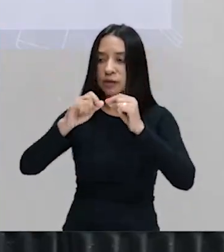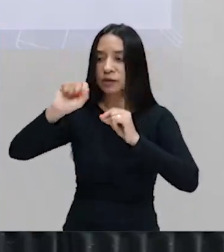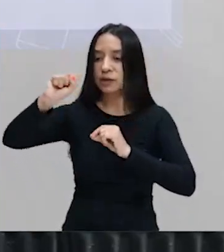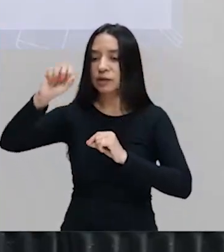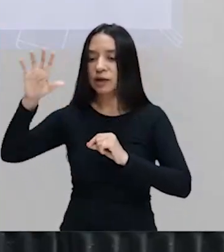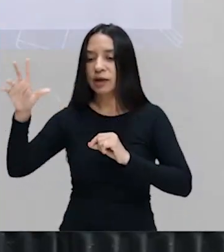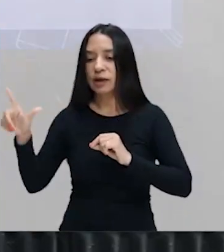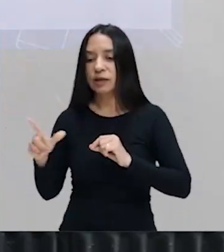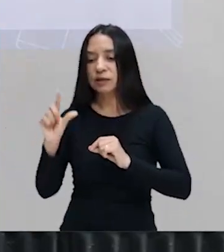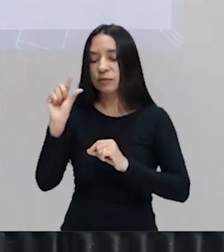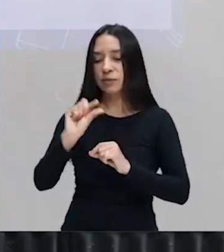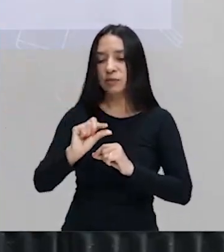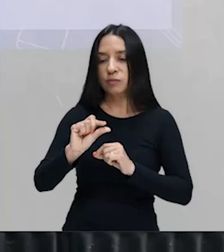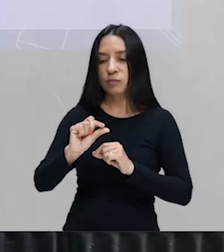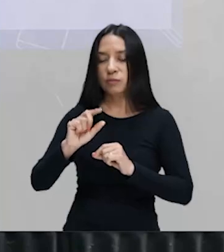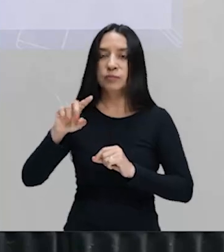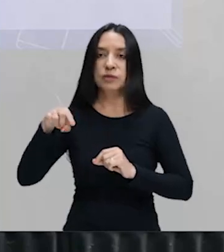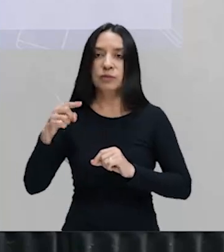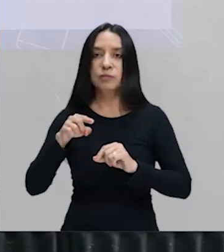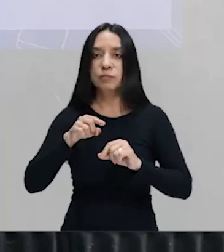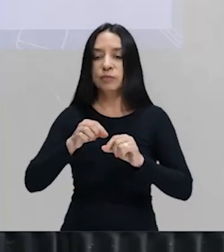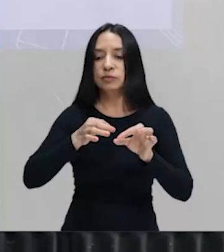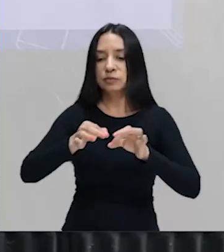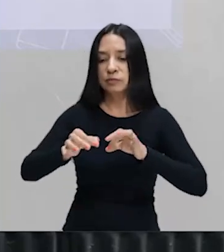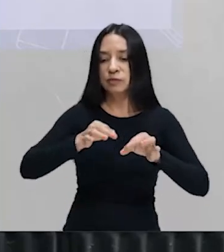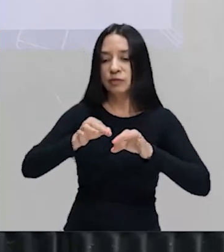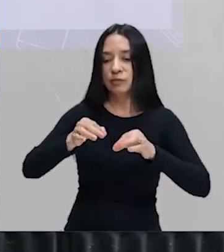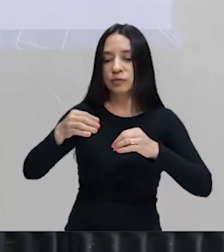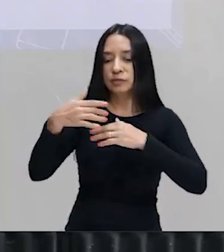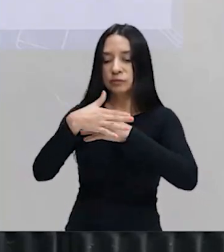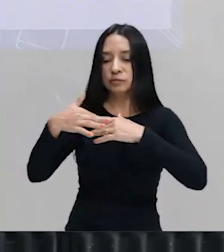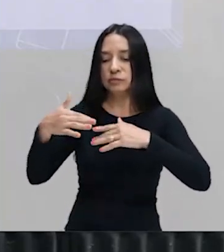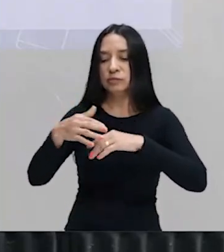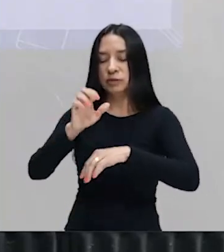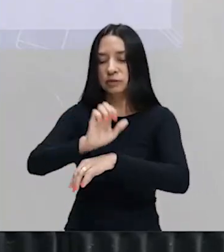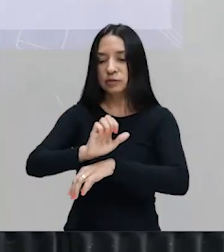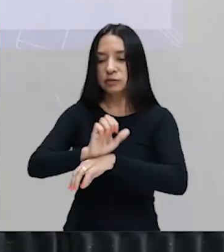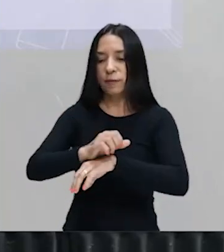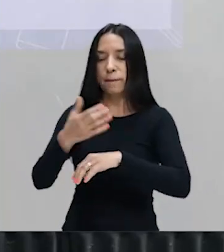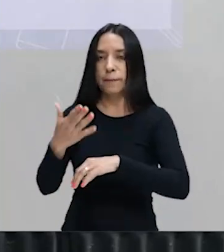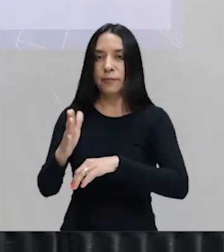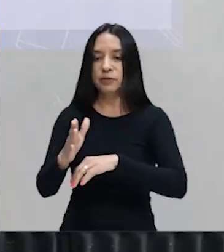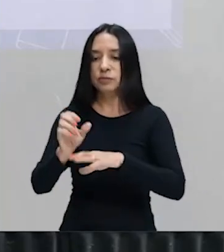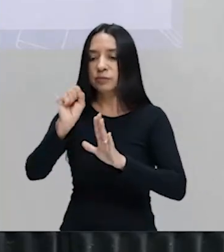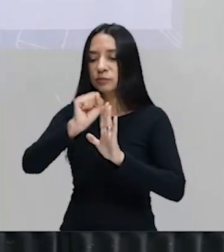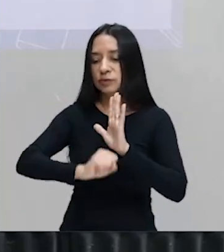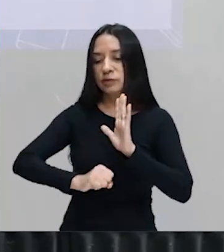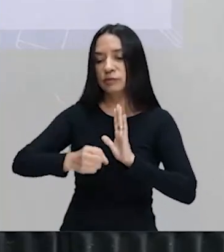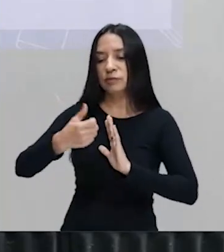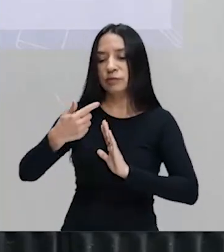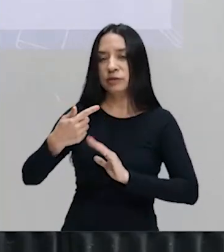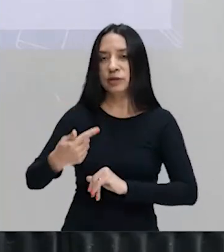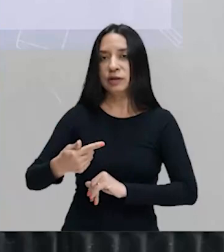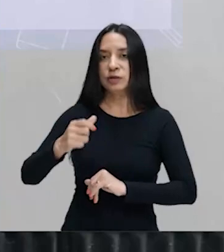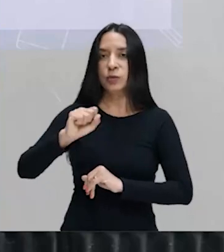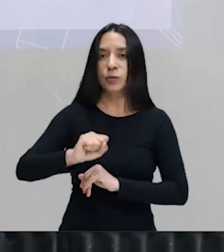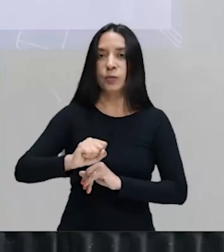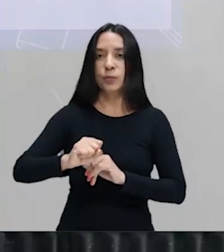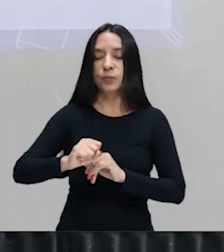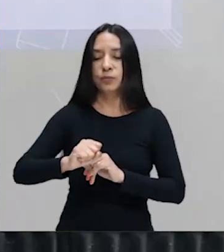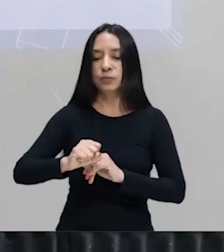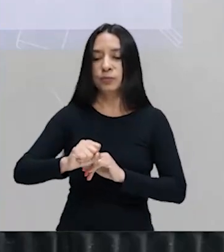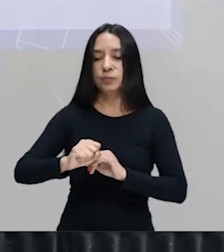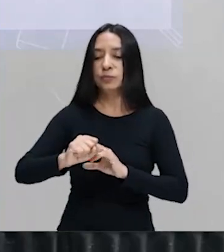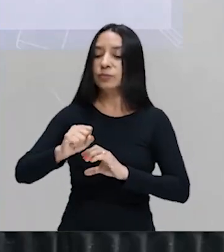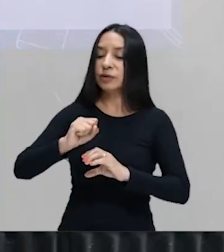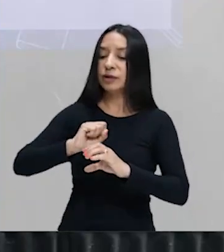só, ali logo depois da formação das cidades-estados, mais ou menos pelos séculos 7, 8, 9 a.C., essas